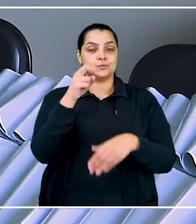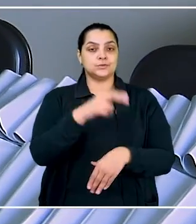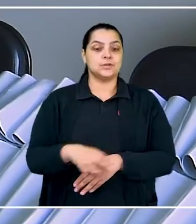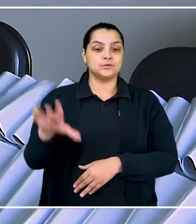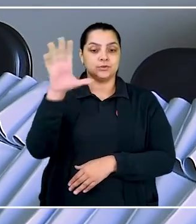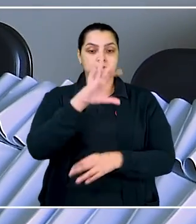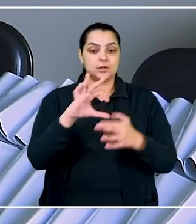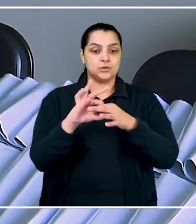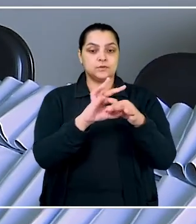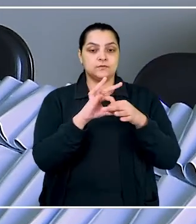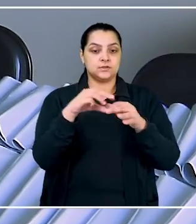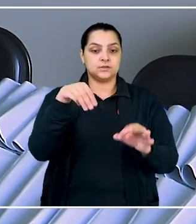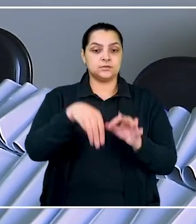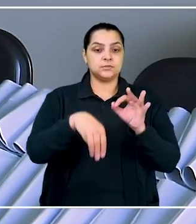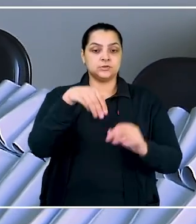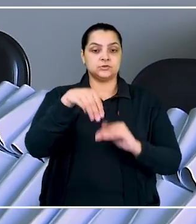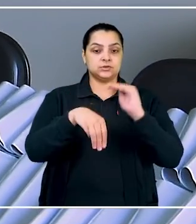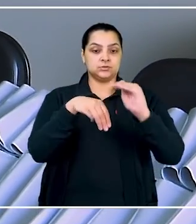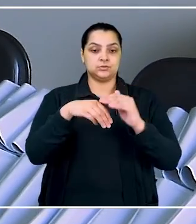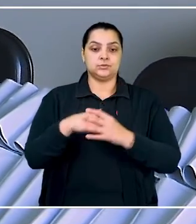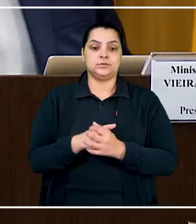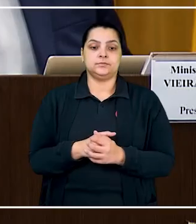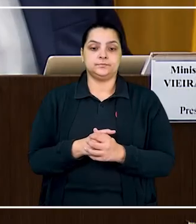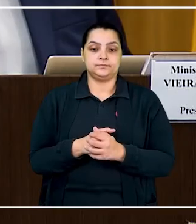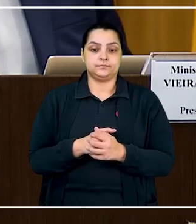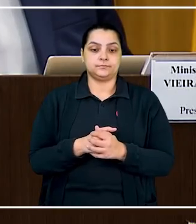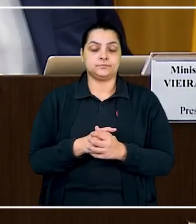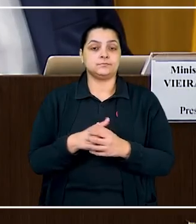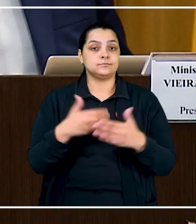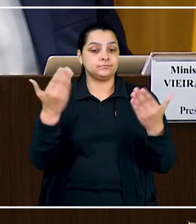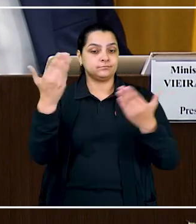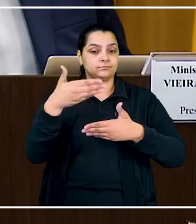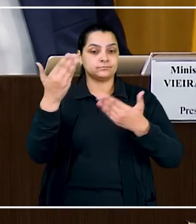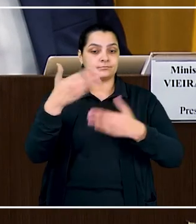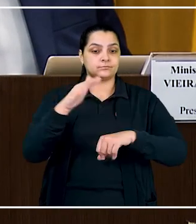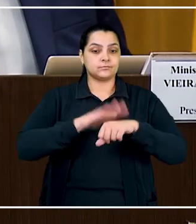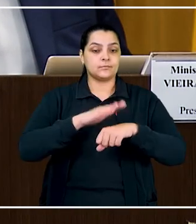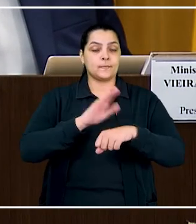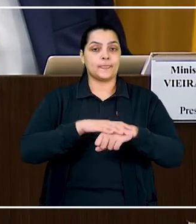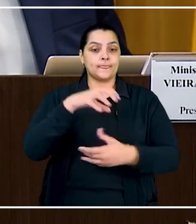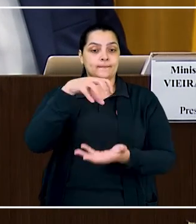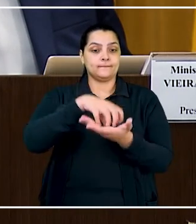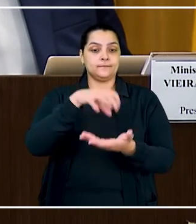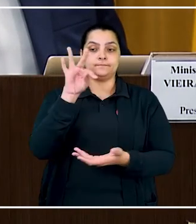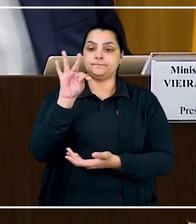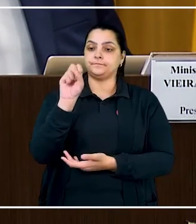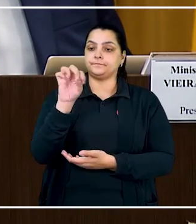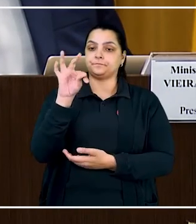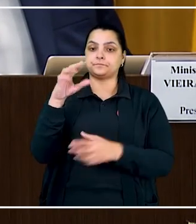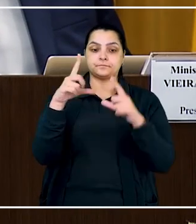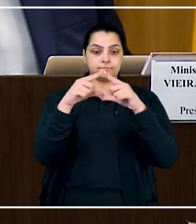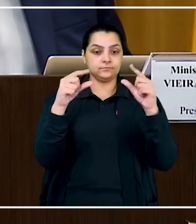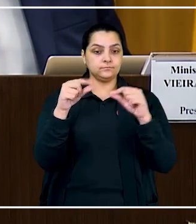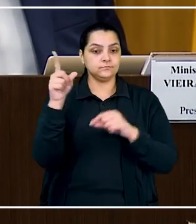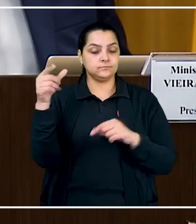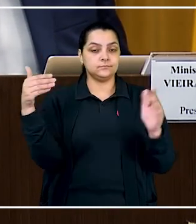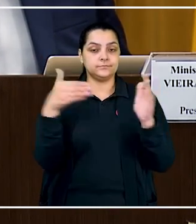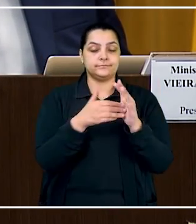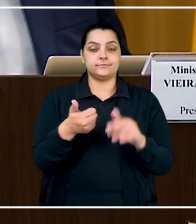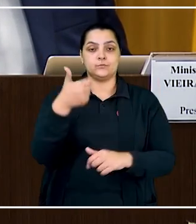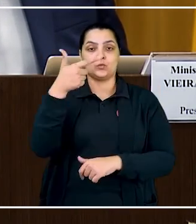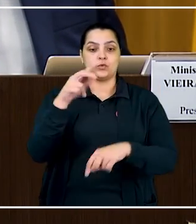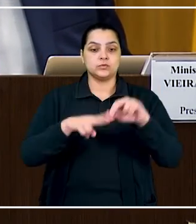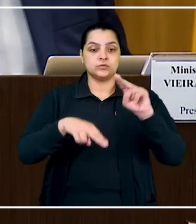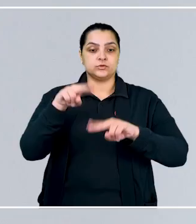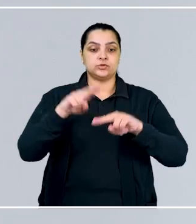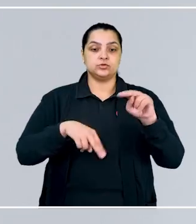Público Nacional Unificado da Magistratura do Trabalho. Os exames estão sendo aplicados na sede do TST em Brasília até